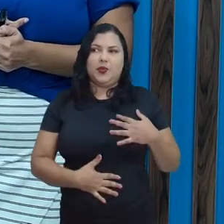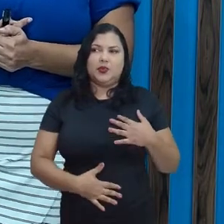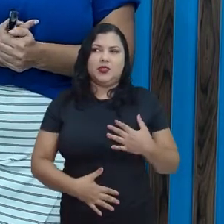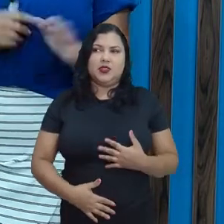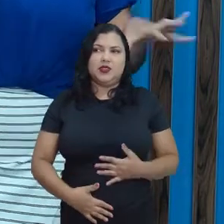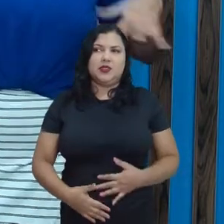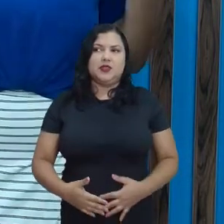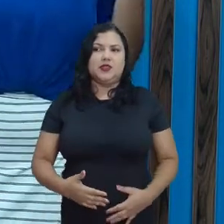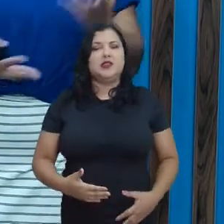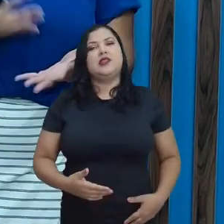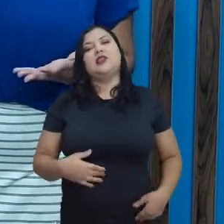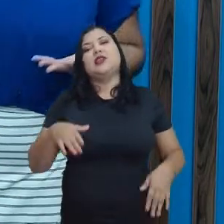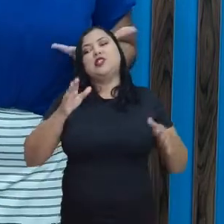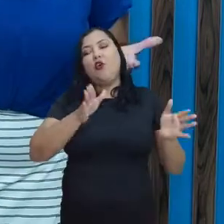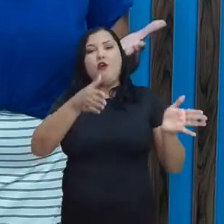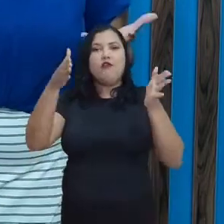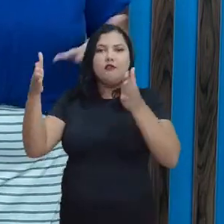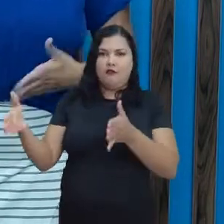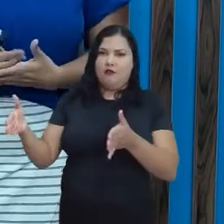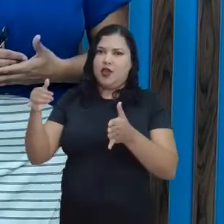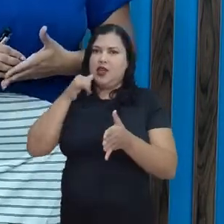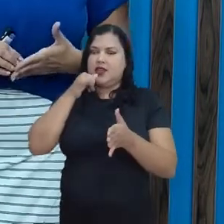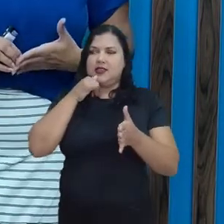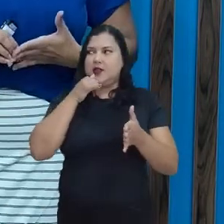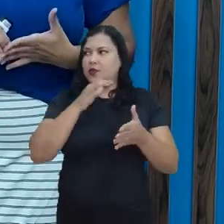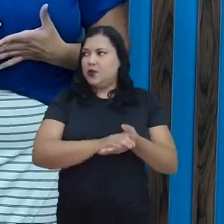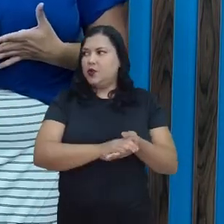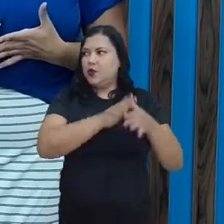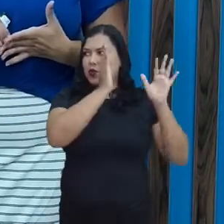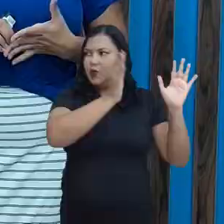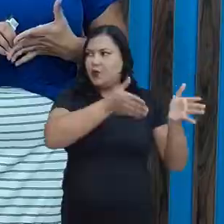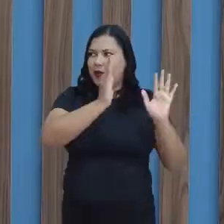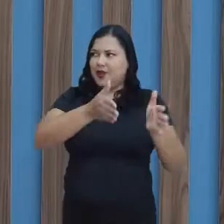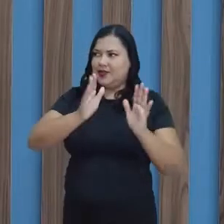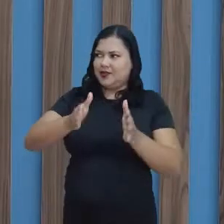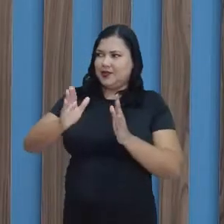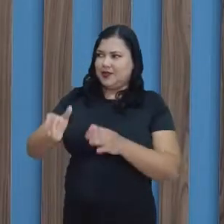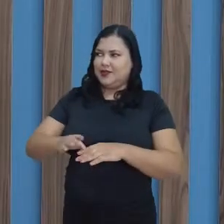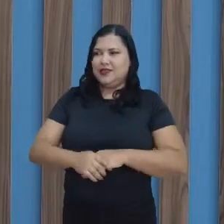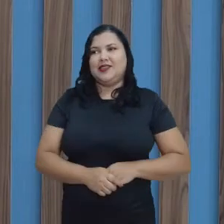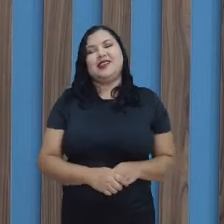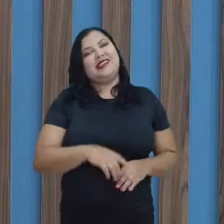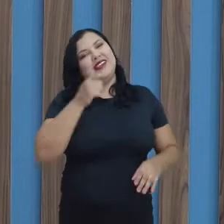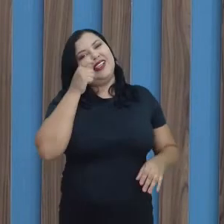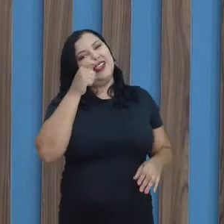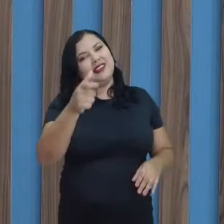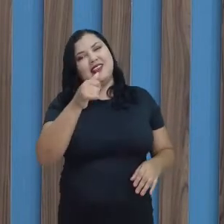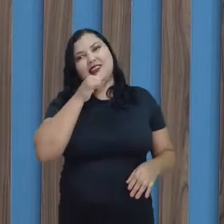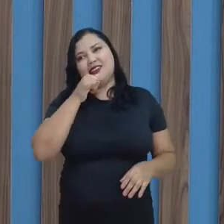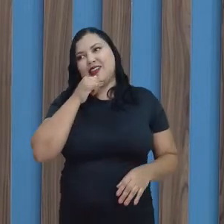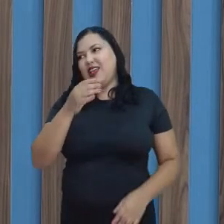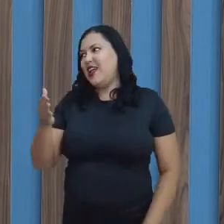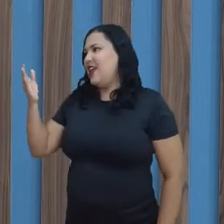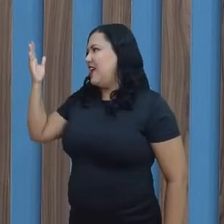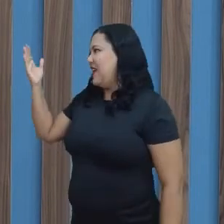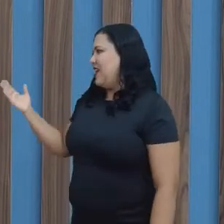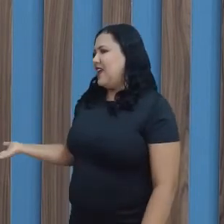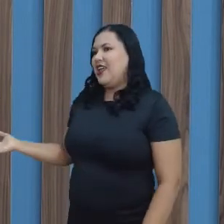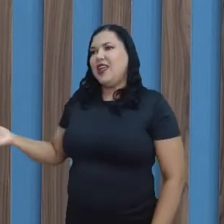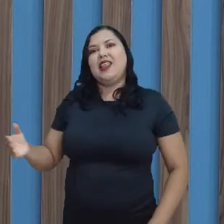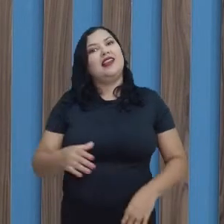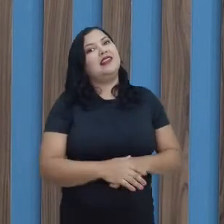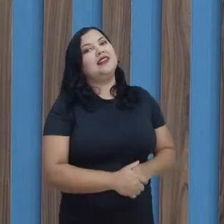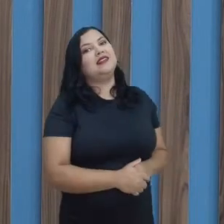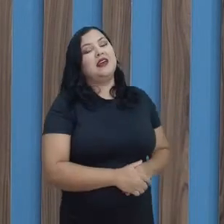como eu posso dizer, que estão fora desse padrão, né? Que não são... Interessante, Camila, é que mesmo morrendo pobre, ela influenciou na